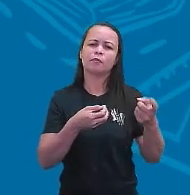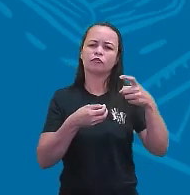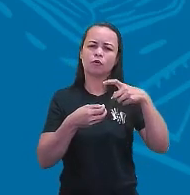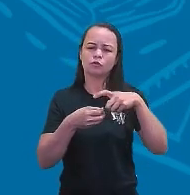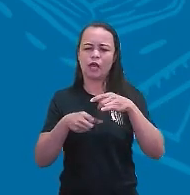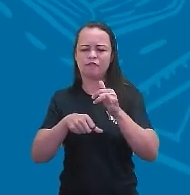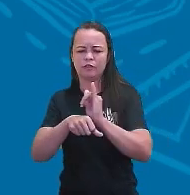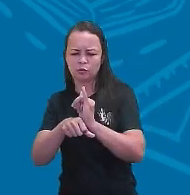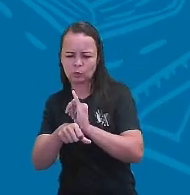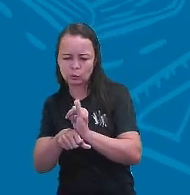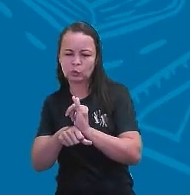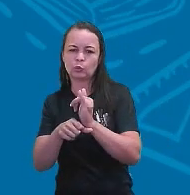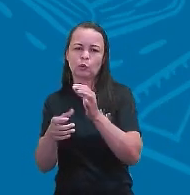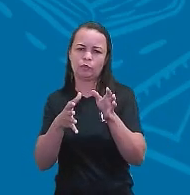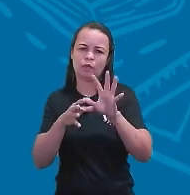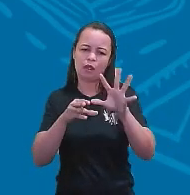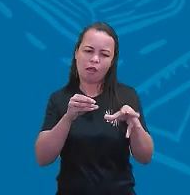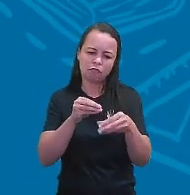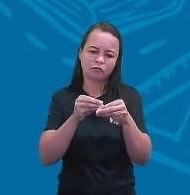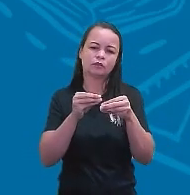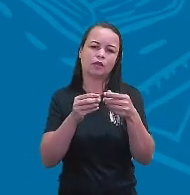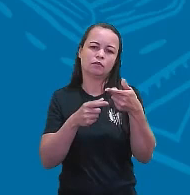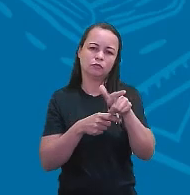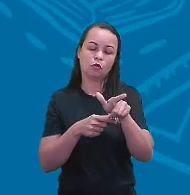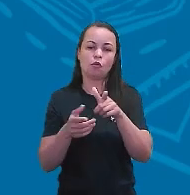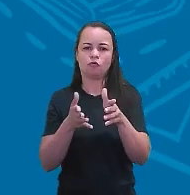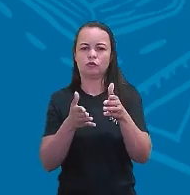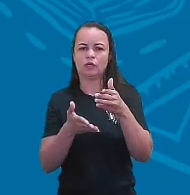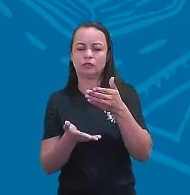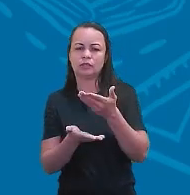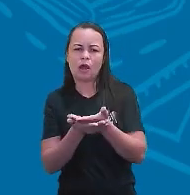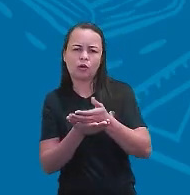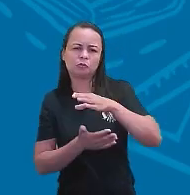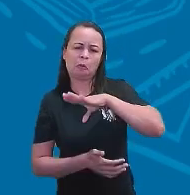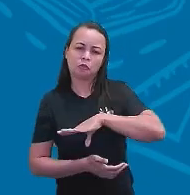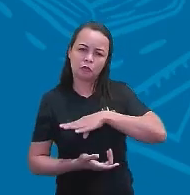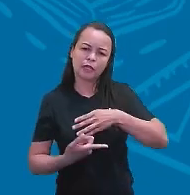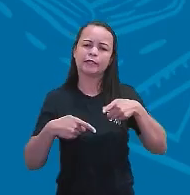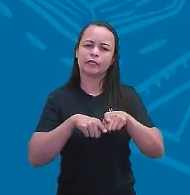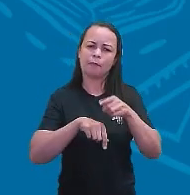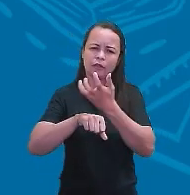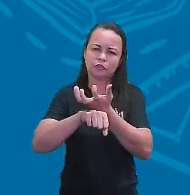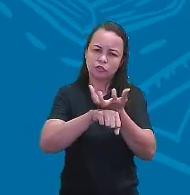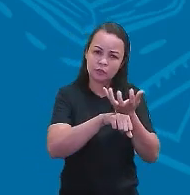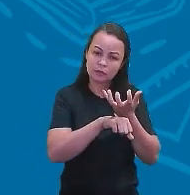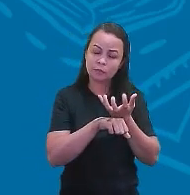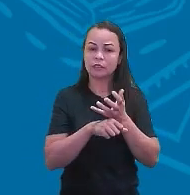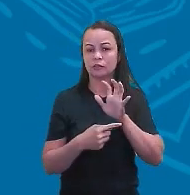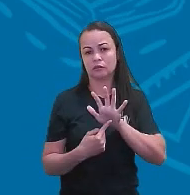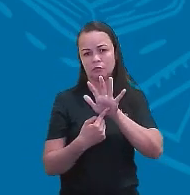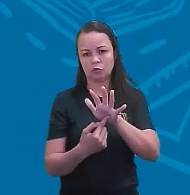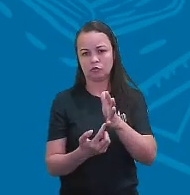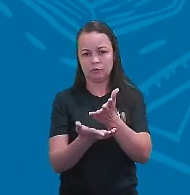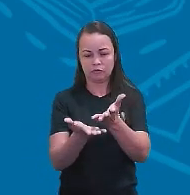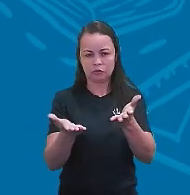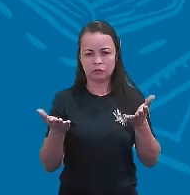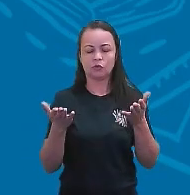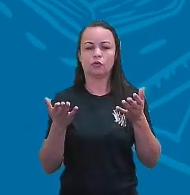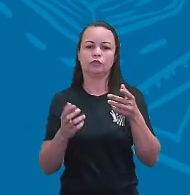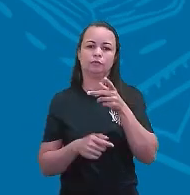YouTube e revisar não somente as aulas de língua portuguesa, como as aulas de todas as disciplinas que são oferecidas aí